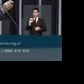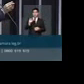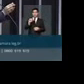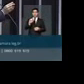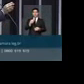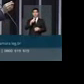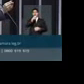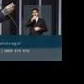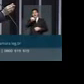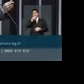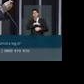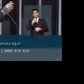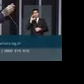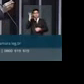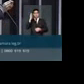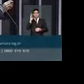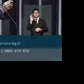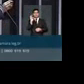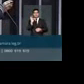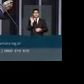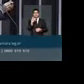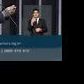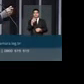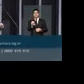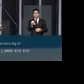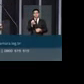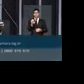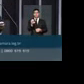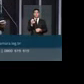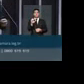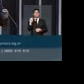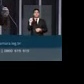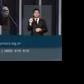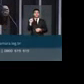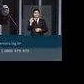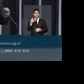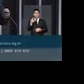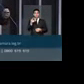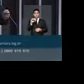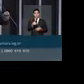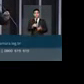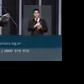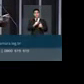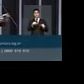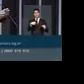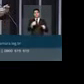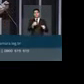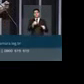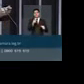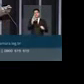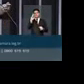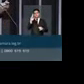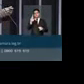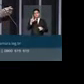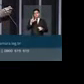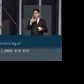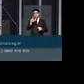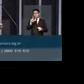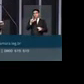a decisão do Tribunal Regional Eleitoral do Rio, à época comandada pelo senhor